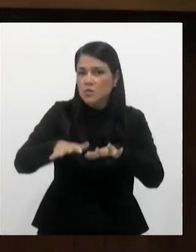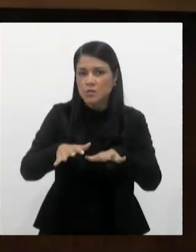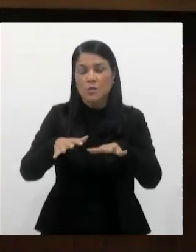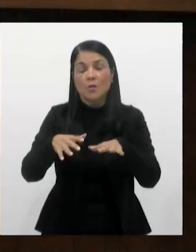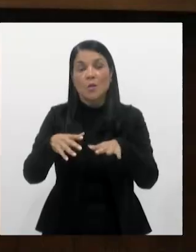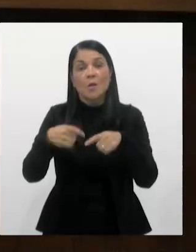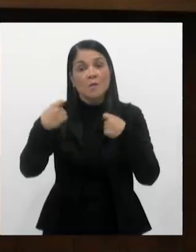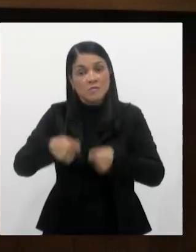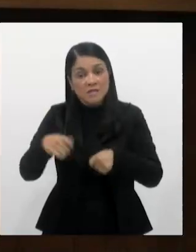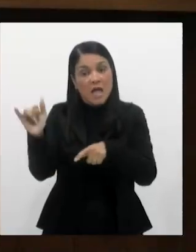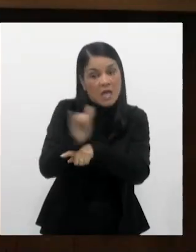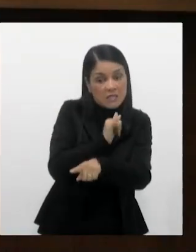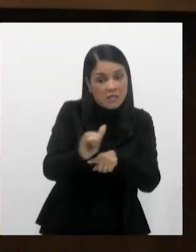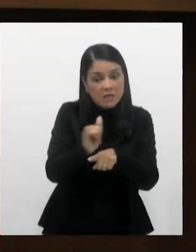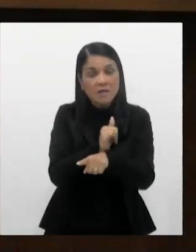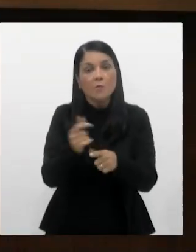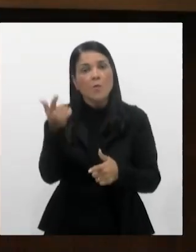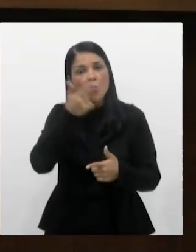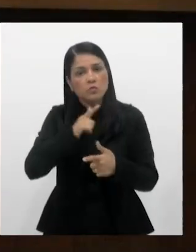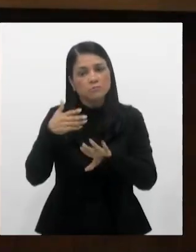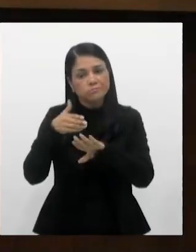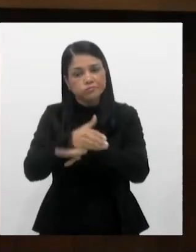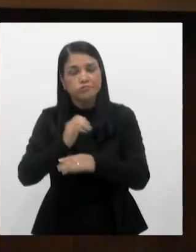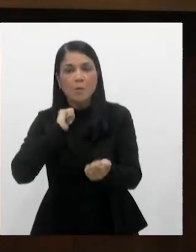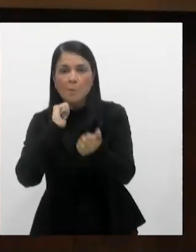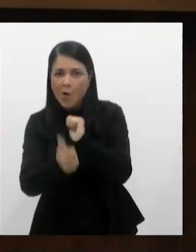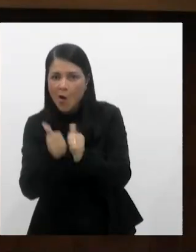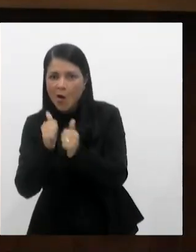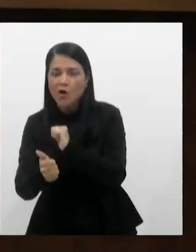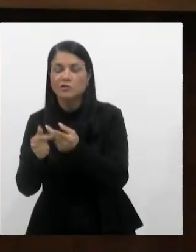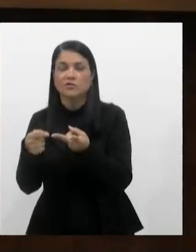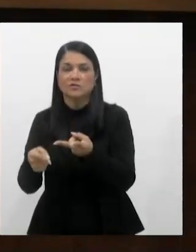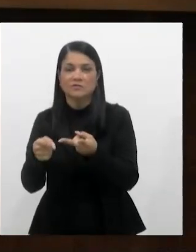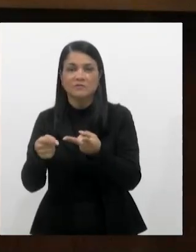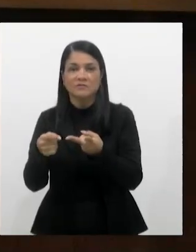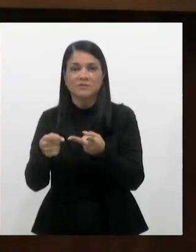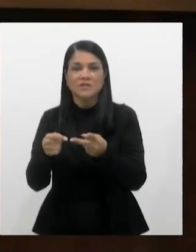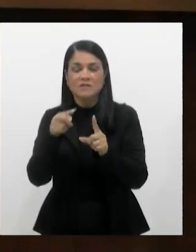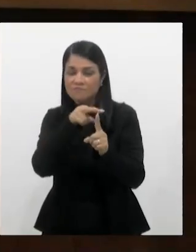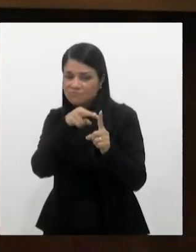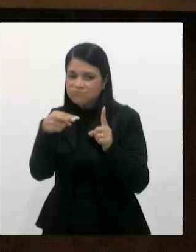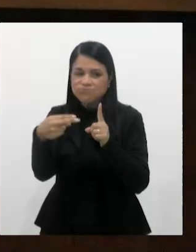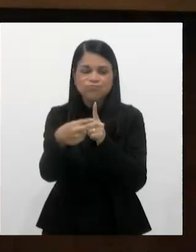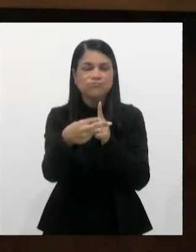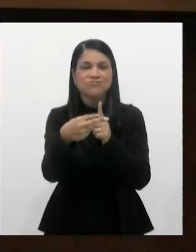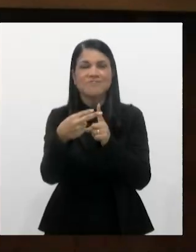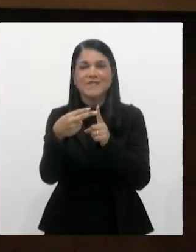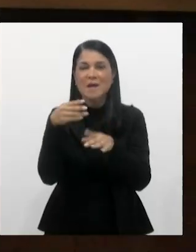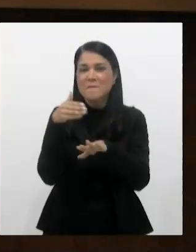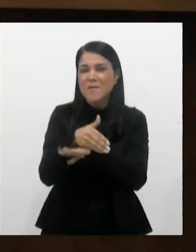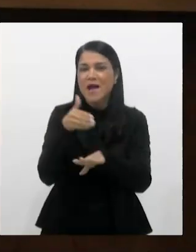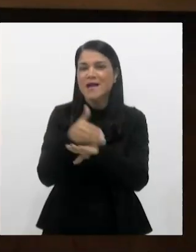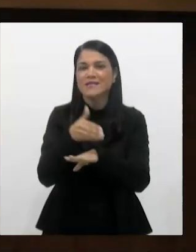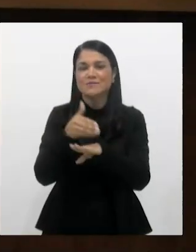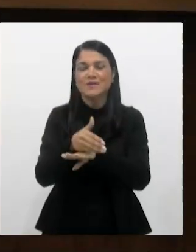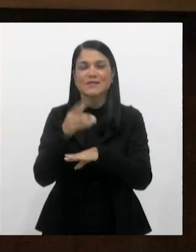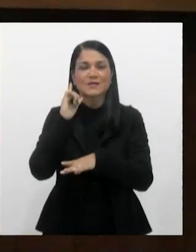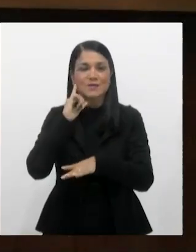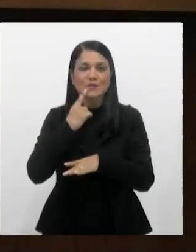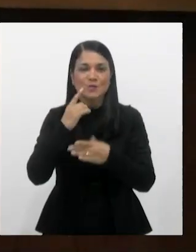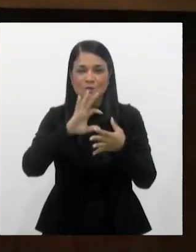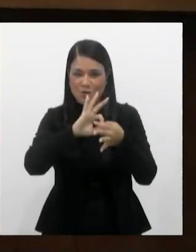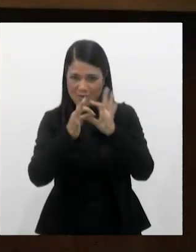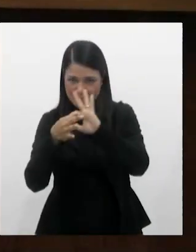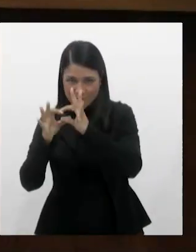criar condições para que elas consigam praticar esportes e vislumbrar uma participação numa Surdo-Olimpíadas. Então, esses projetos se